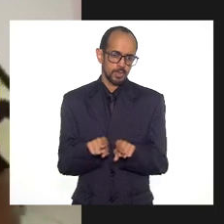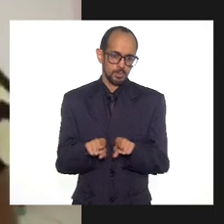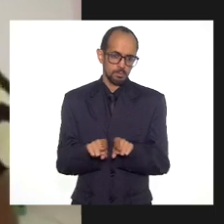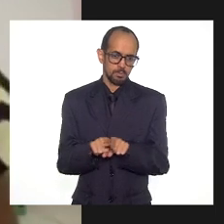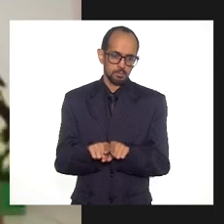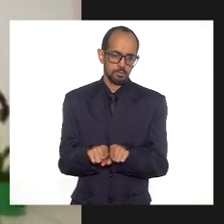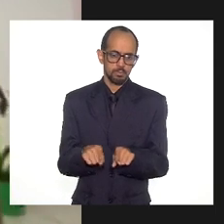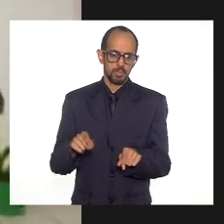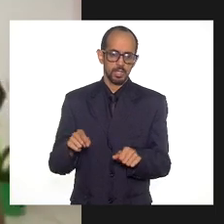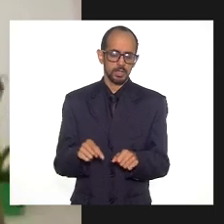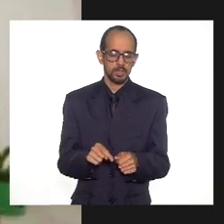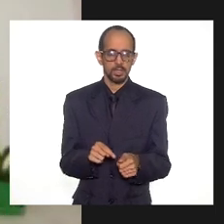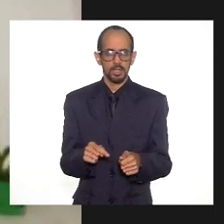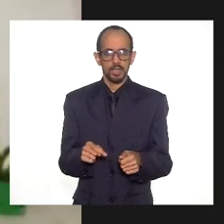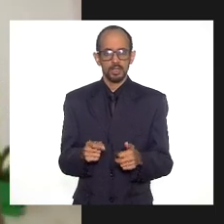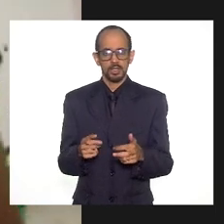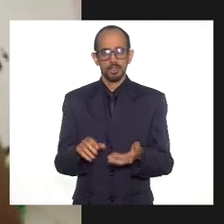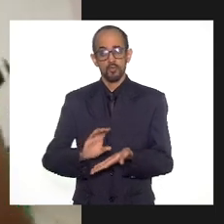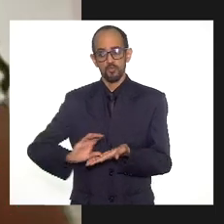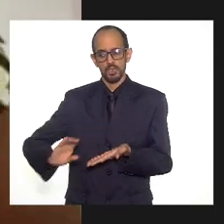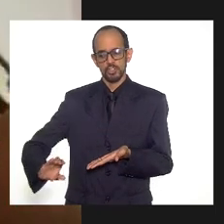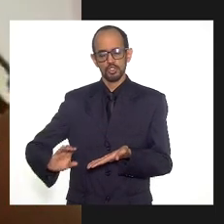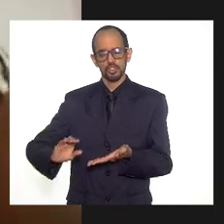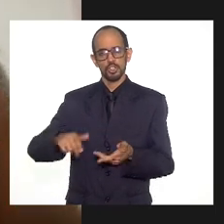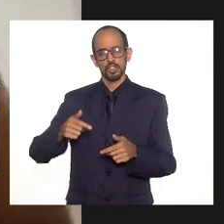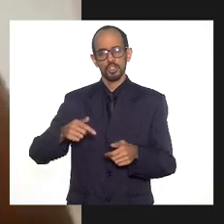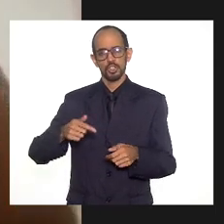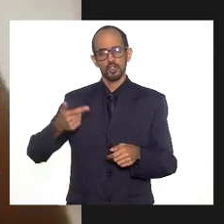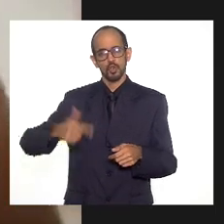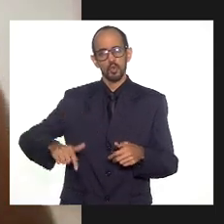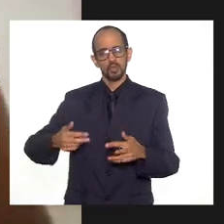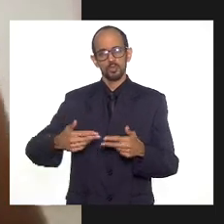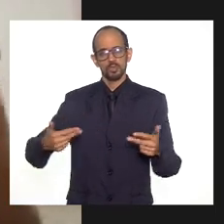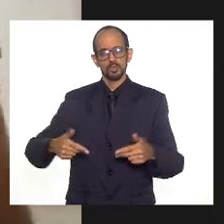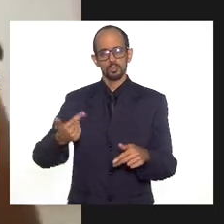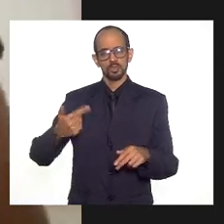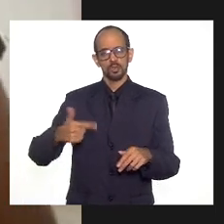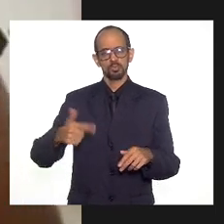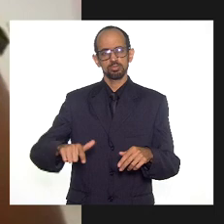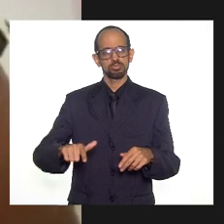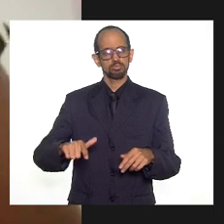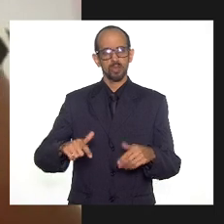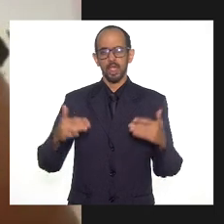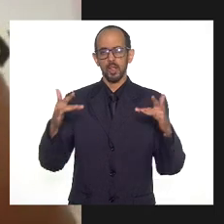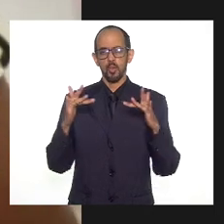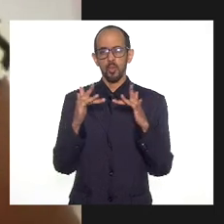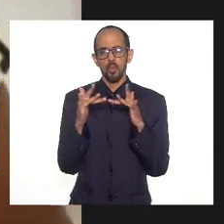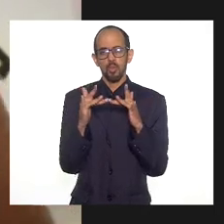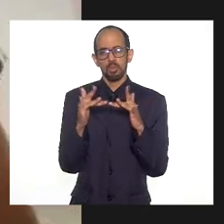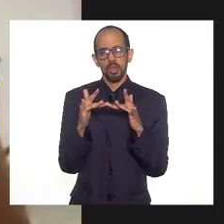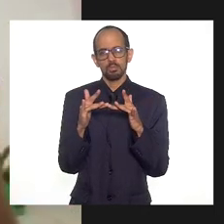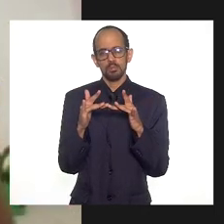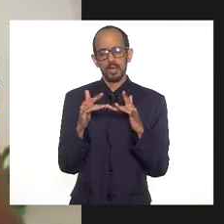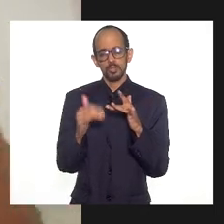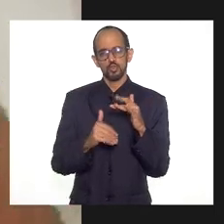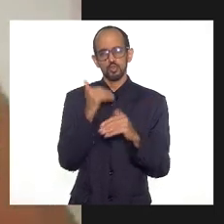investimento naqueles e naquelas que não tenham qualquer parâmetro para a superação das desigualdades sociais, em especial